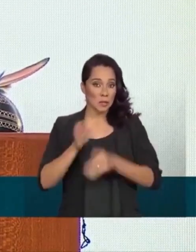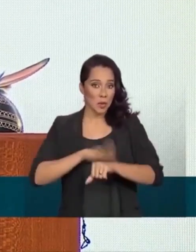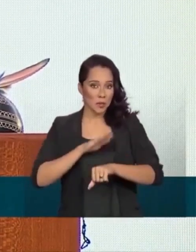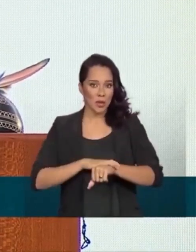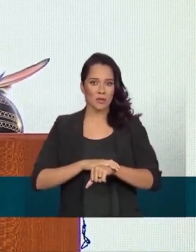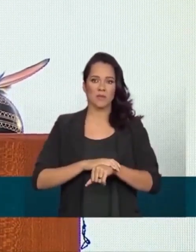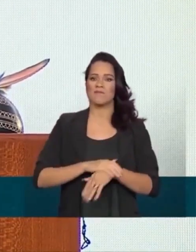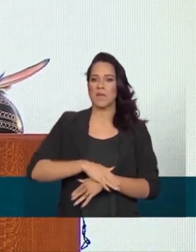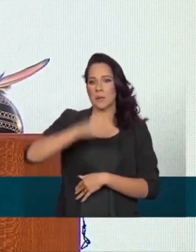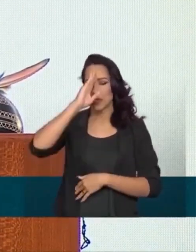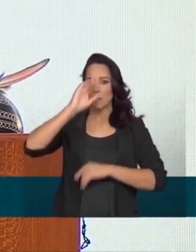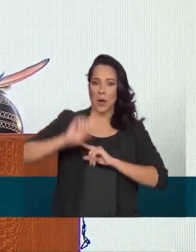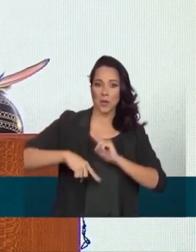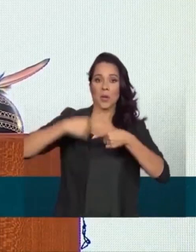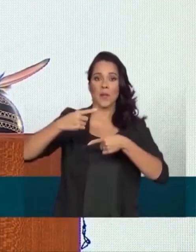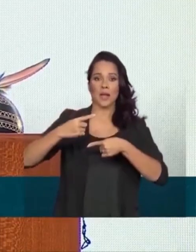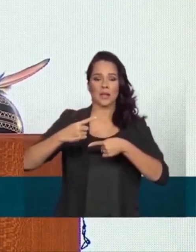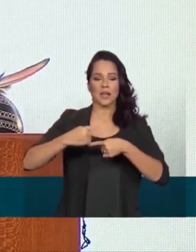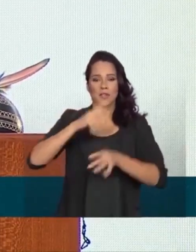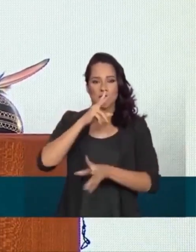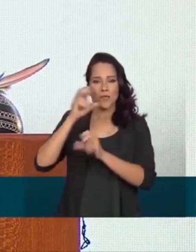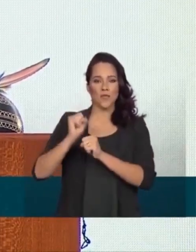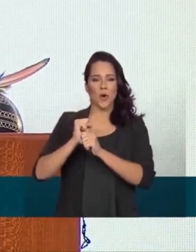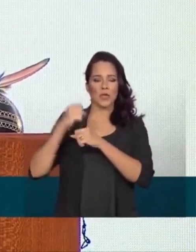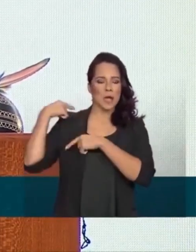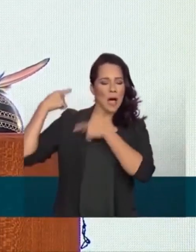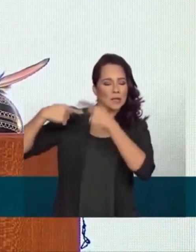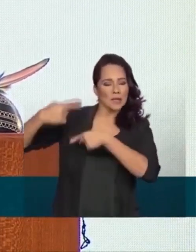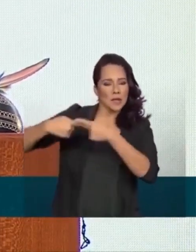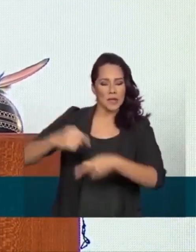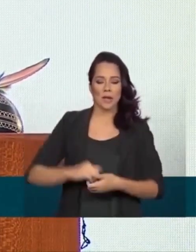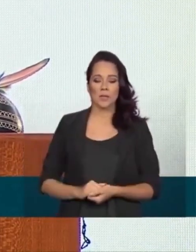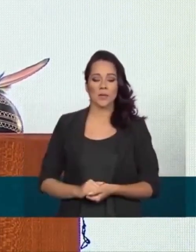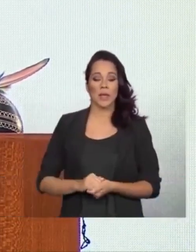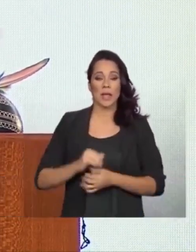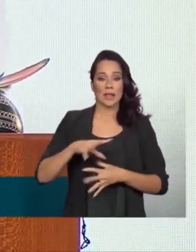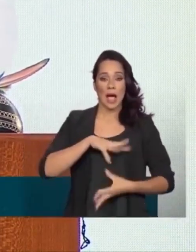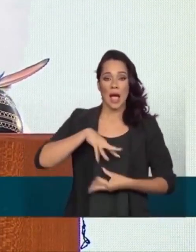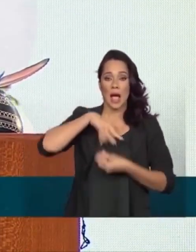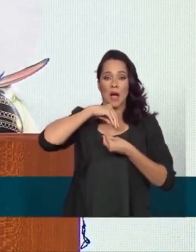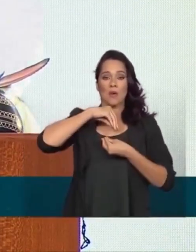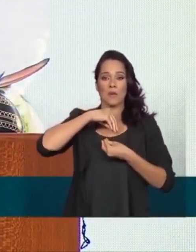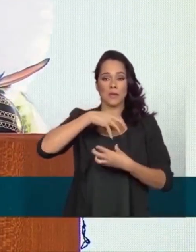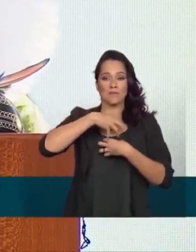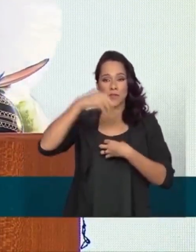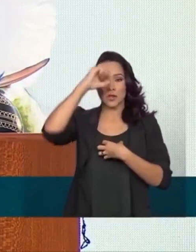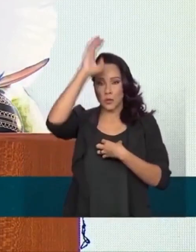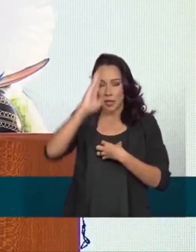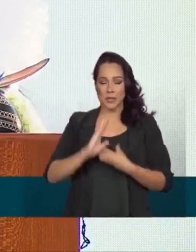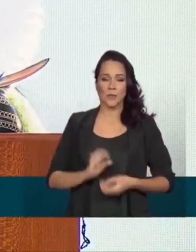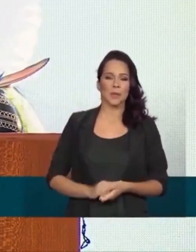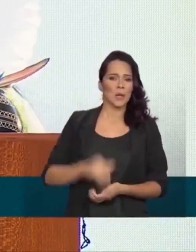a grande retomada da força ancestral da alma e espírito brasileiros